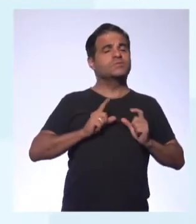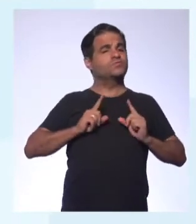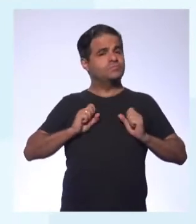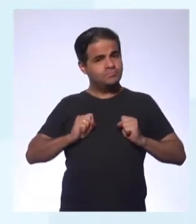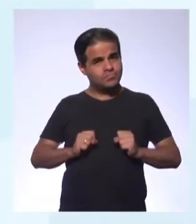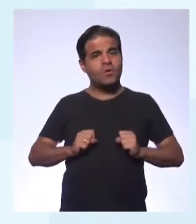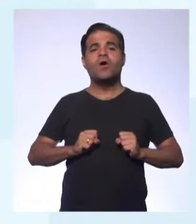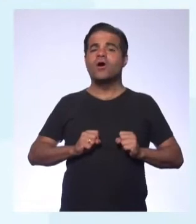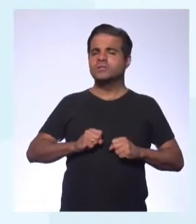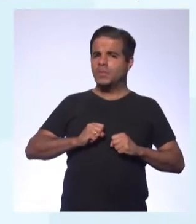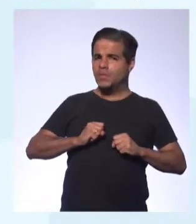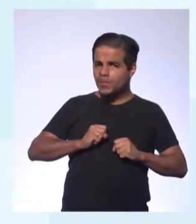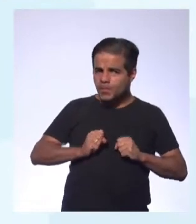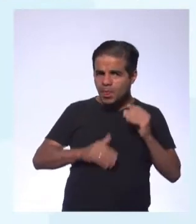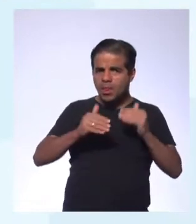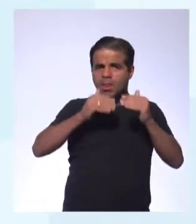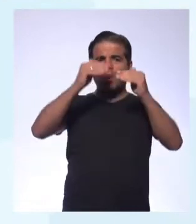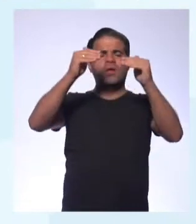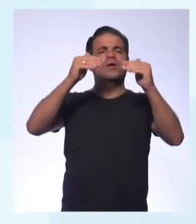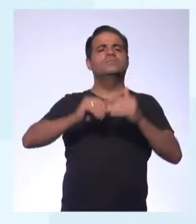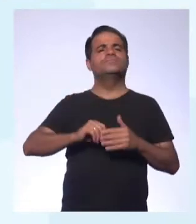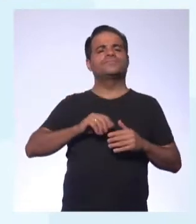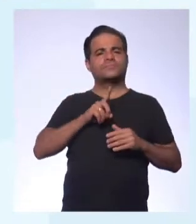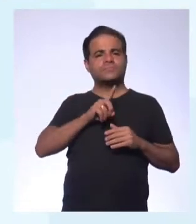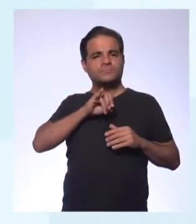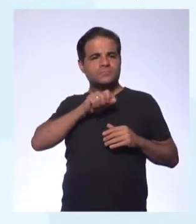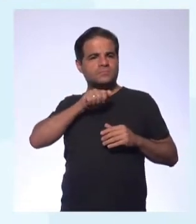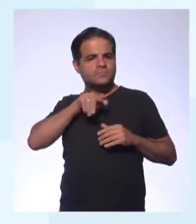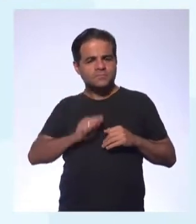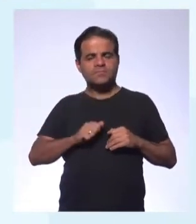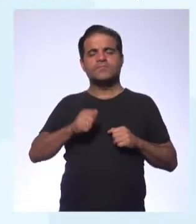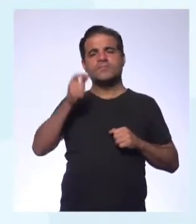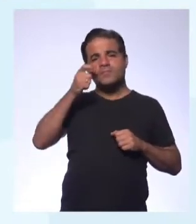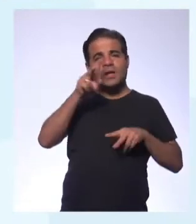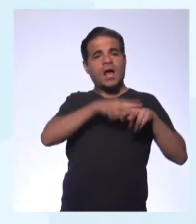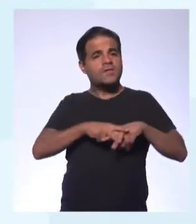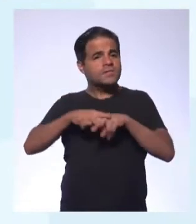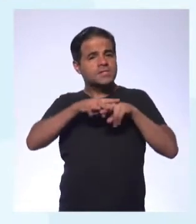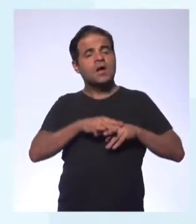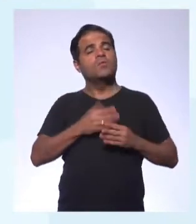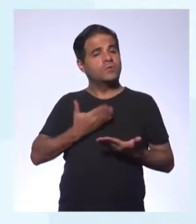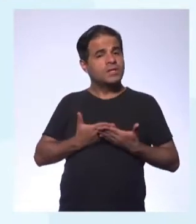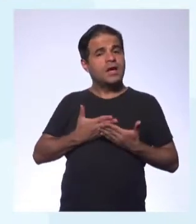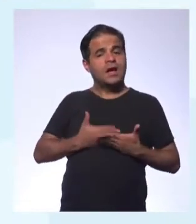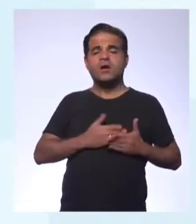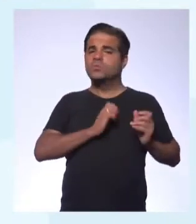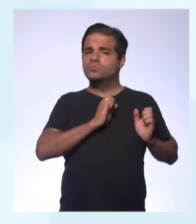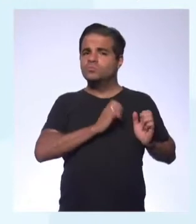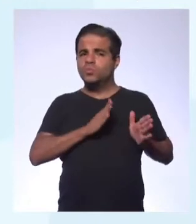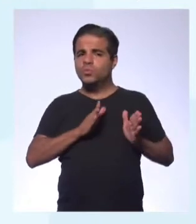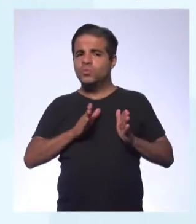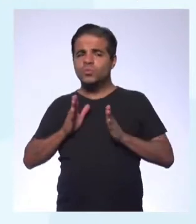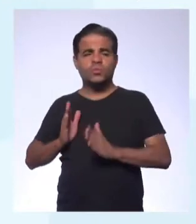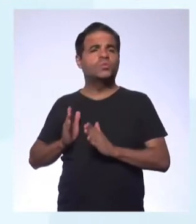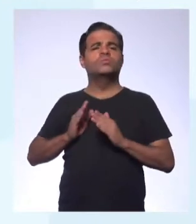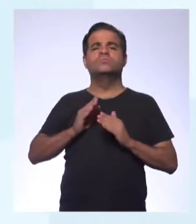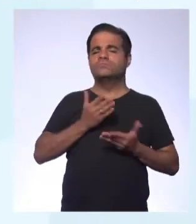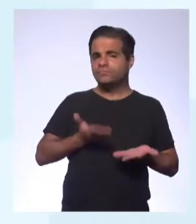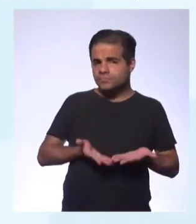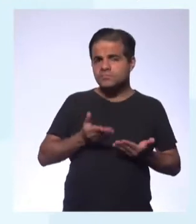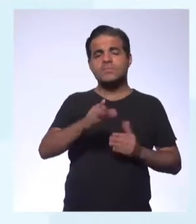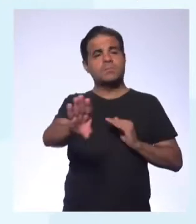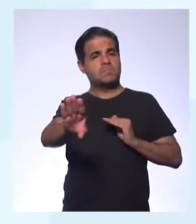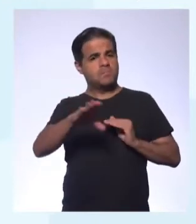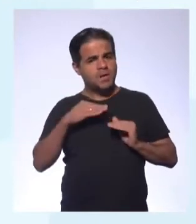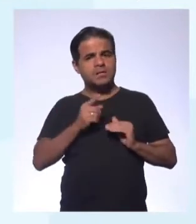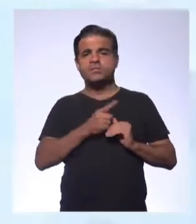pode estar desenvolvendo um diagrama. Realize uma revisão da aula e organize as informações em um diagrama e